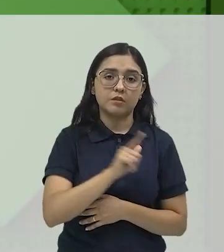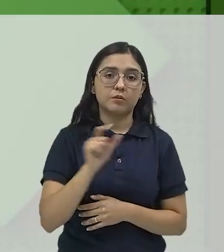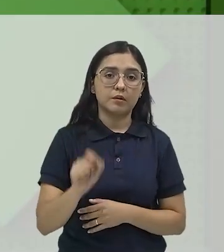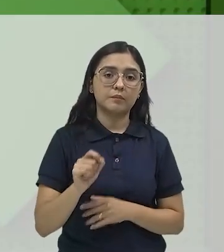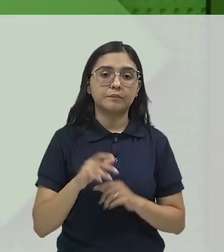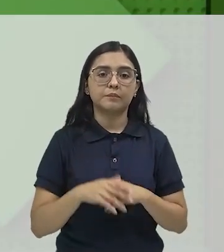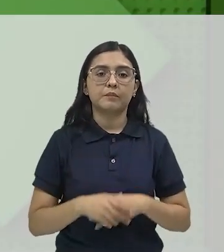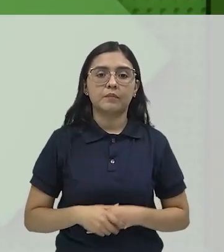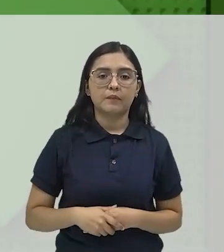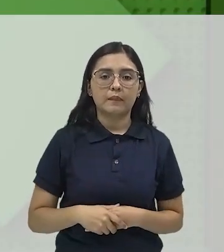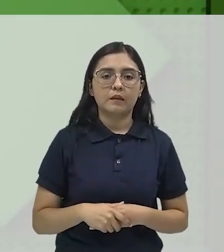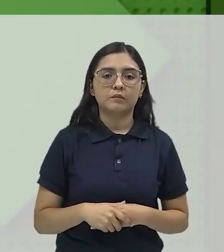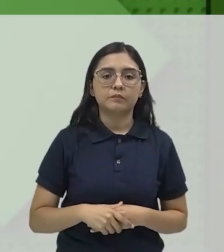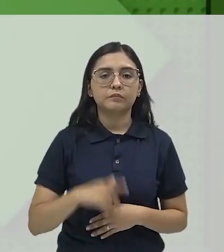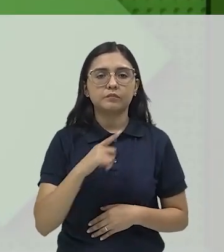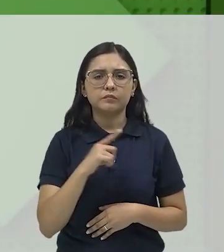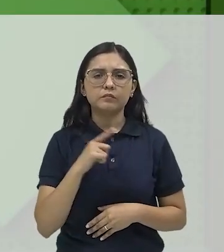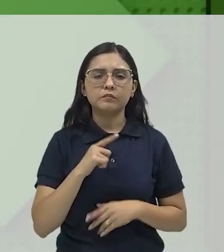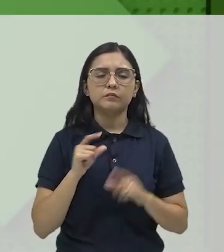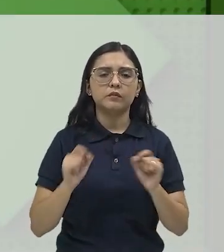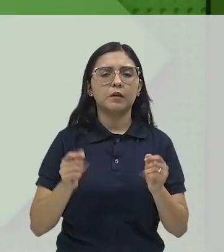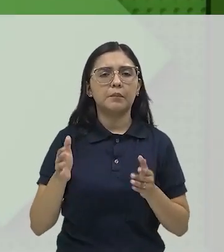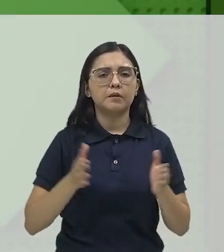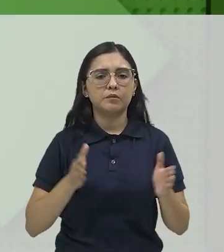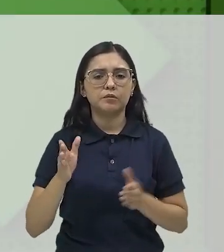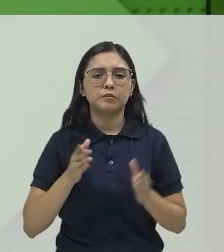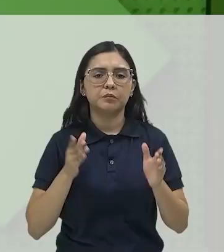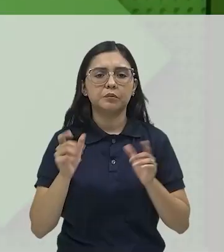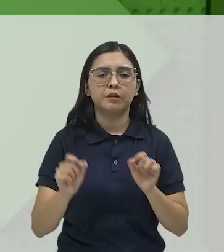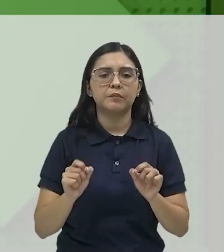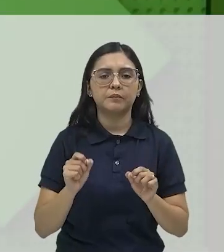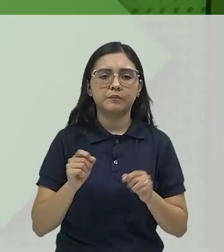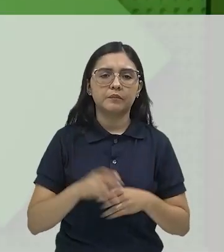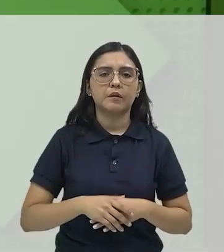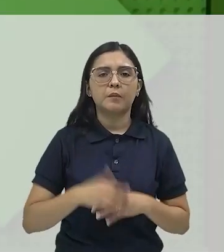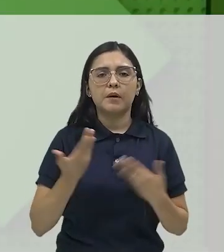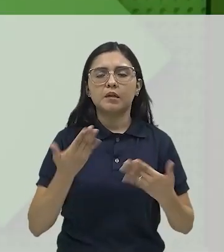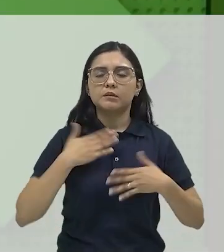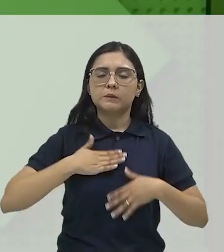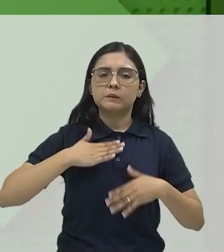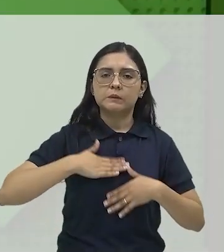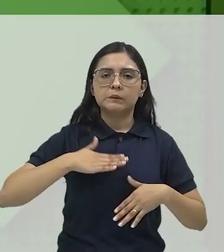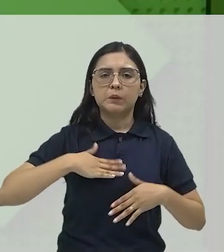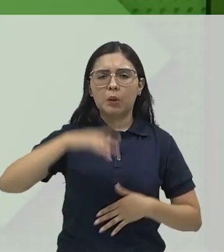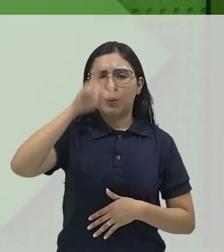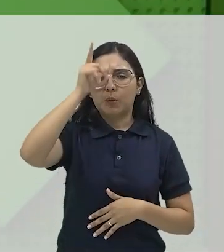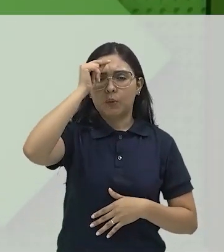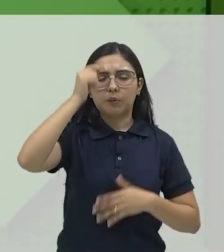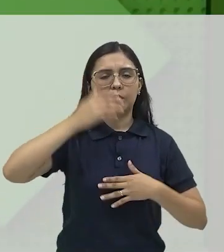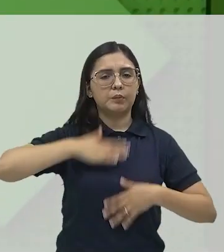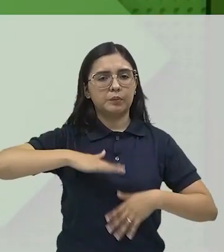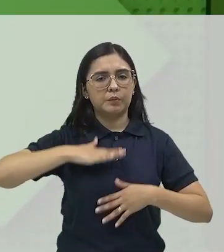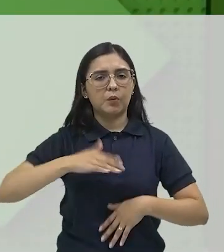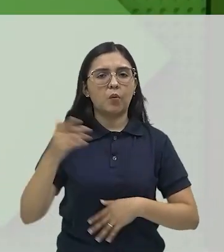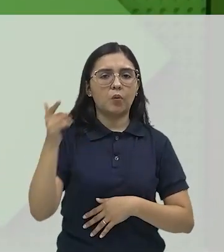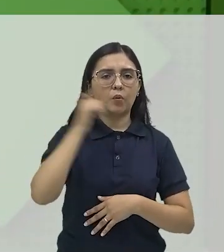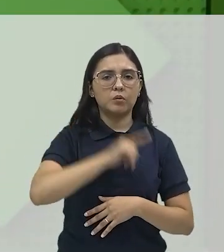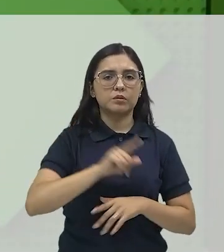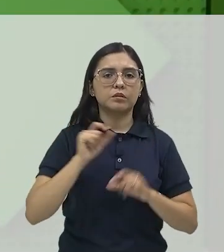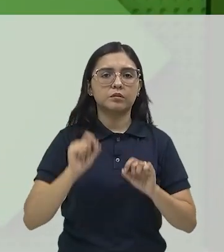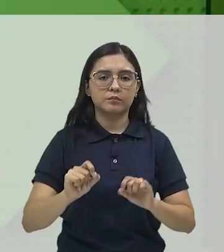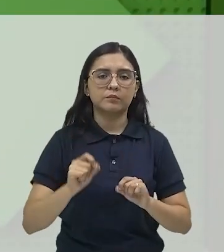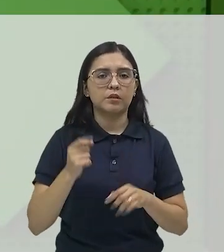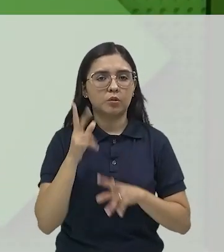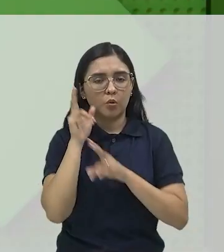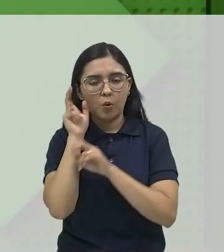a gente entre naquele estágio mais calmo, mais tranquilo, para que a gente consiga